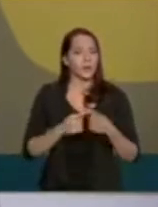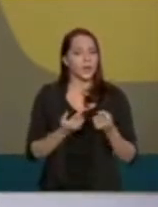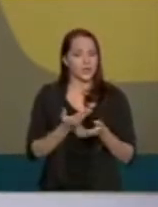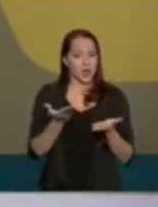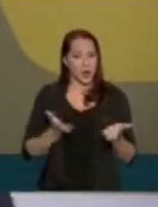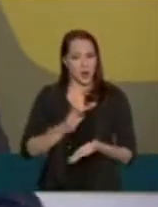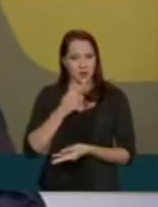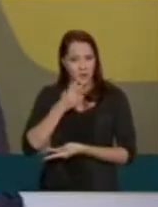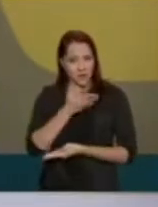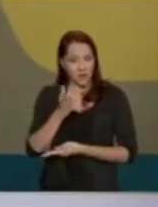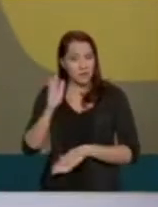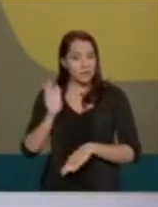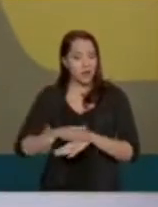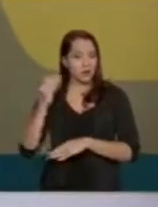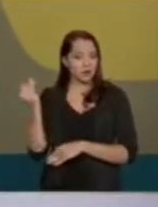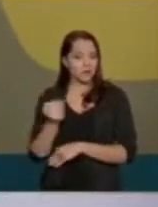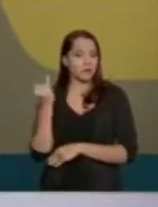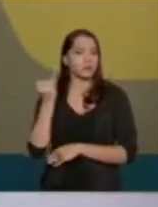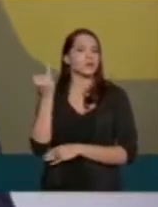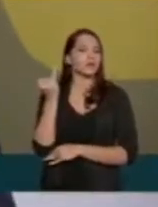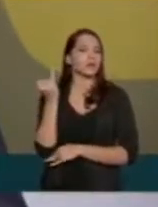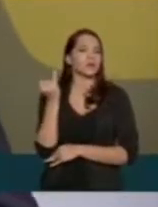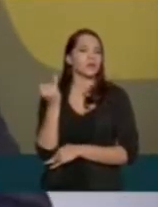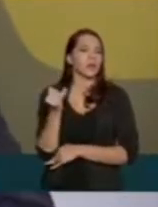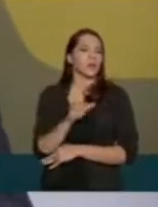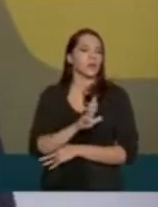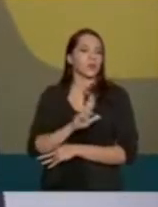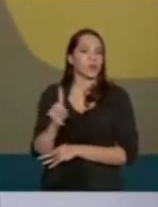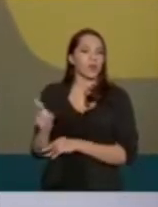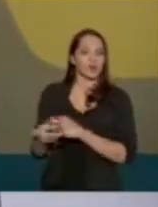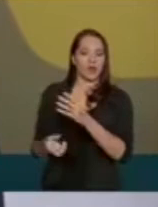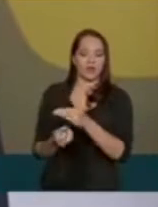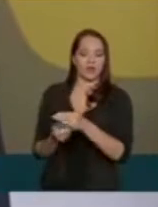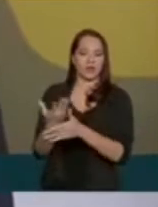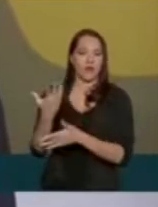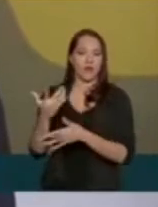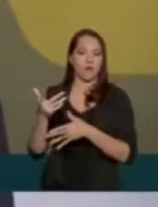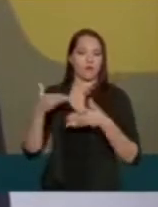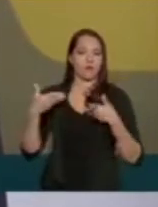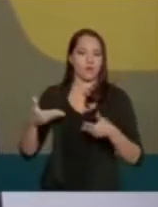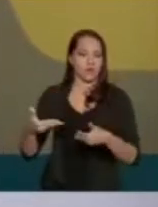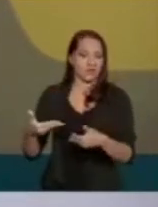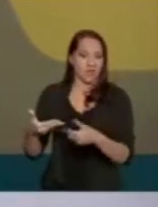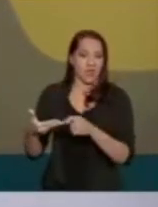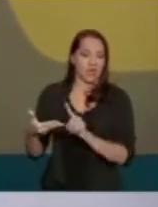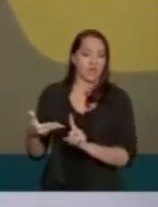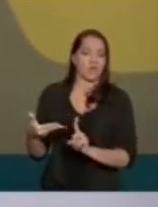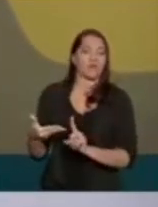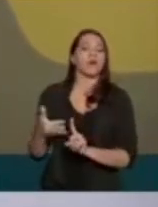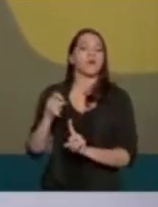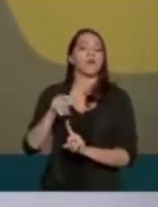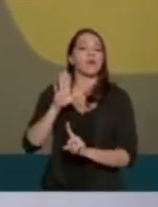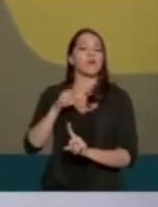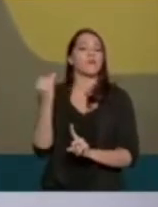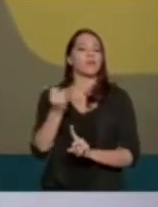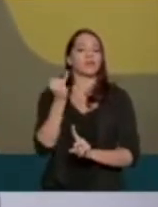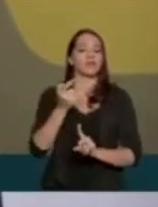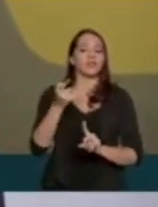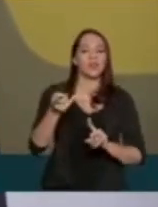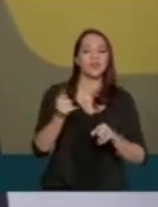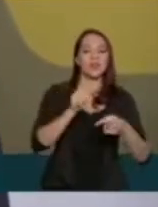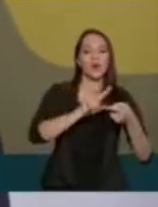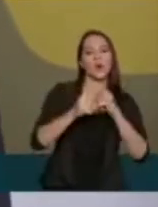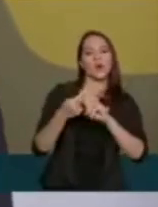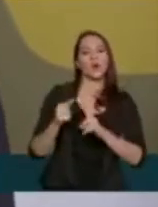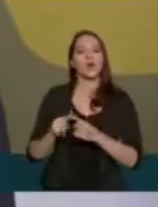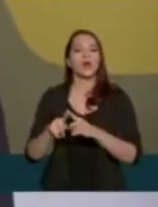vocês dizem que o mais importante não é a criação do Ministério em si, mas essa interlocução que